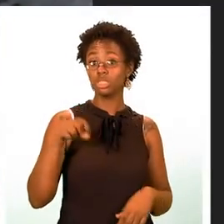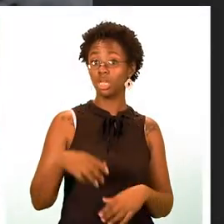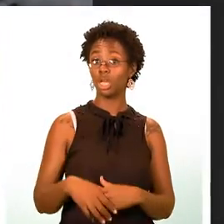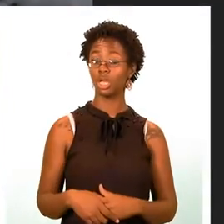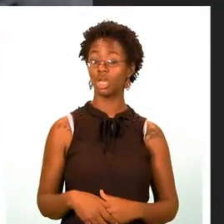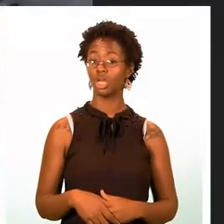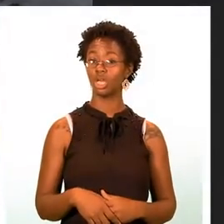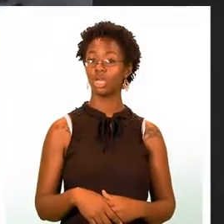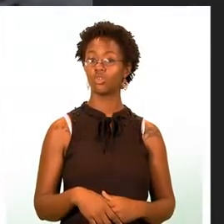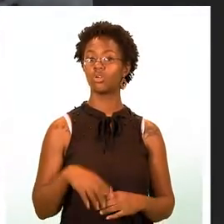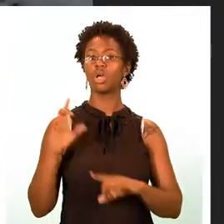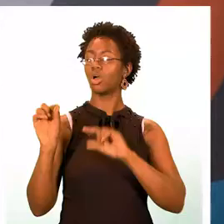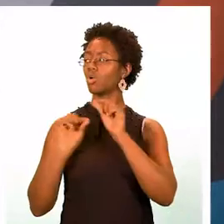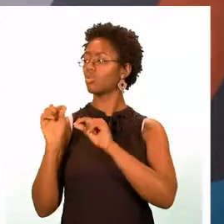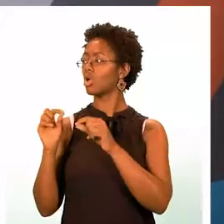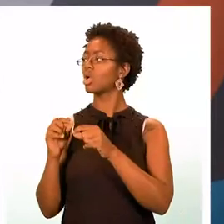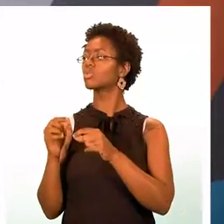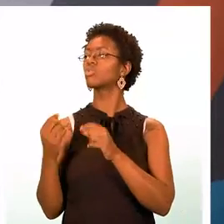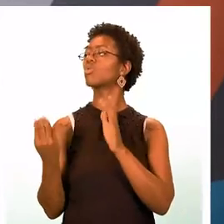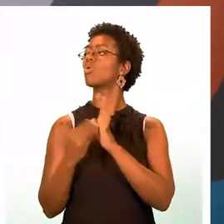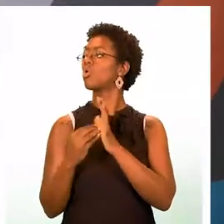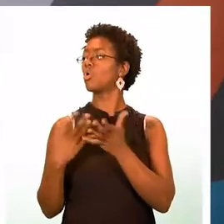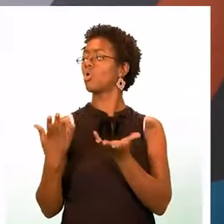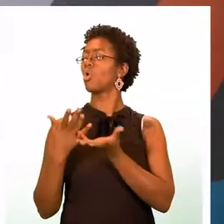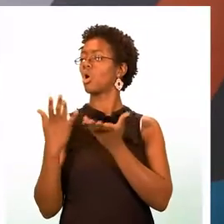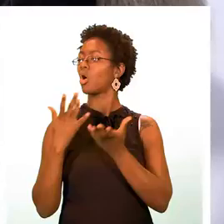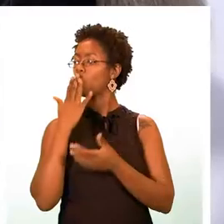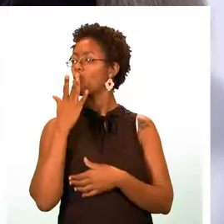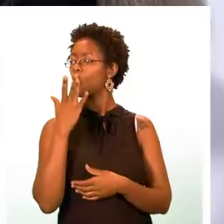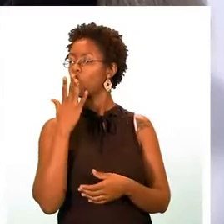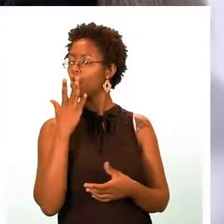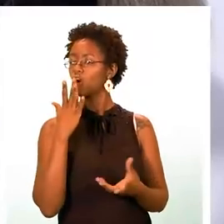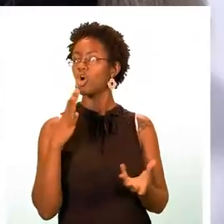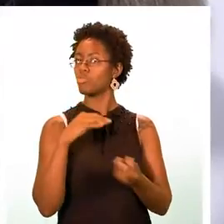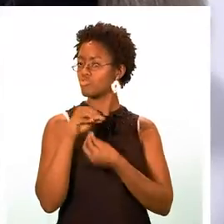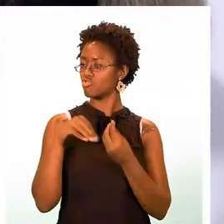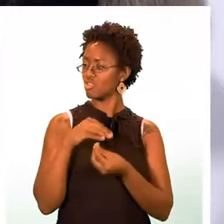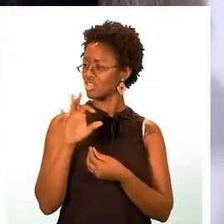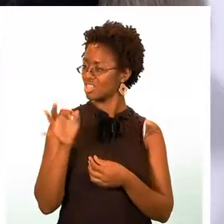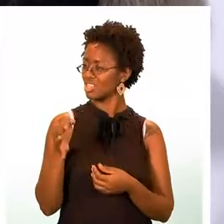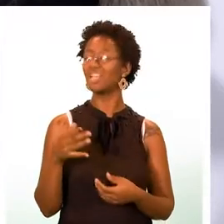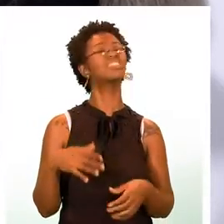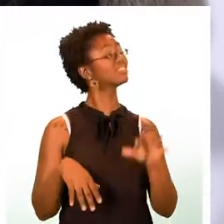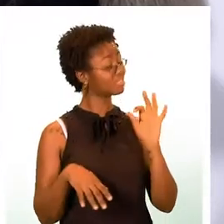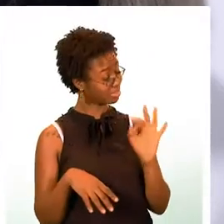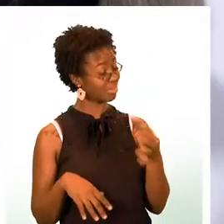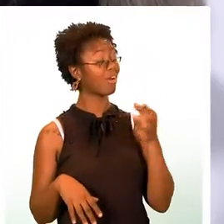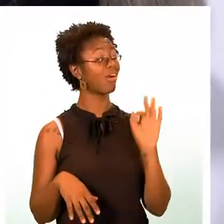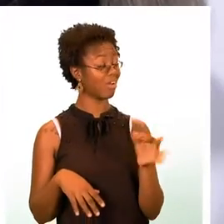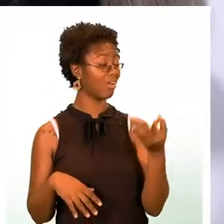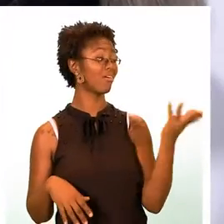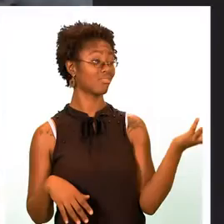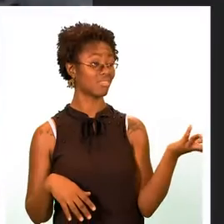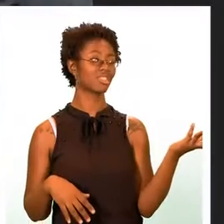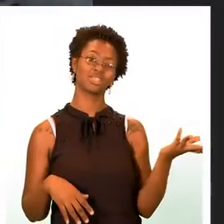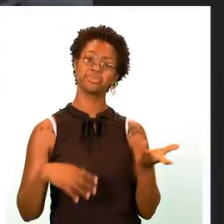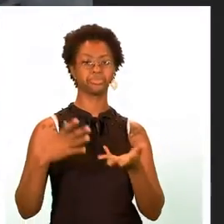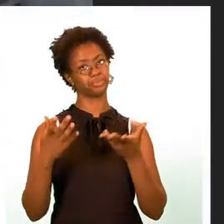Sim. E aí você coloca o quê? Uma anilina, uma cor aí dentro? E você tinge a areia?